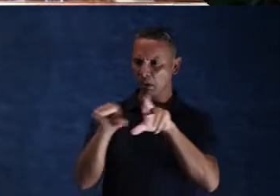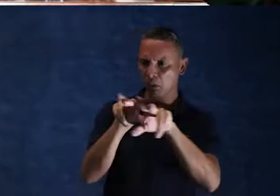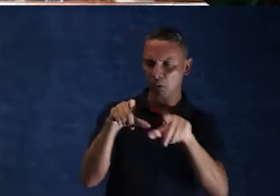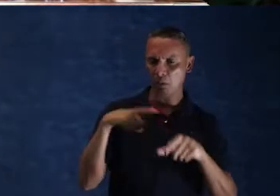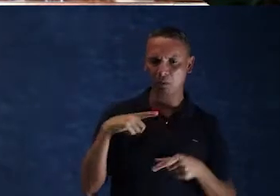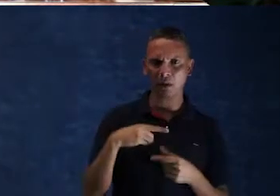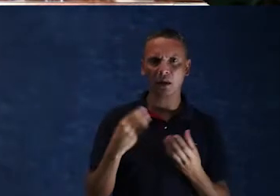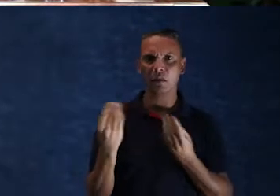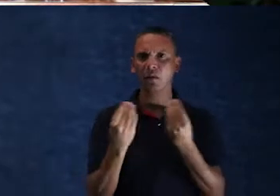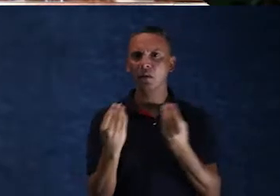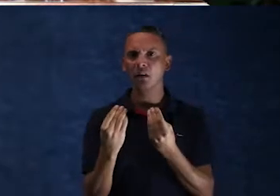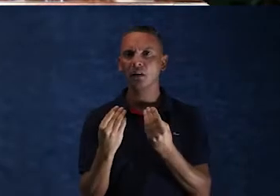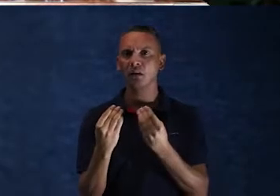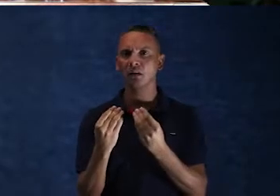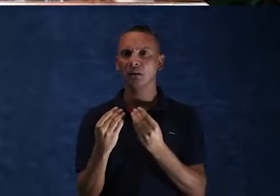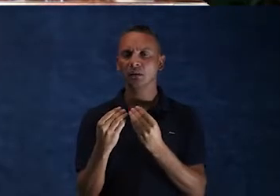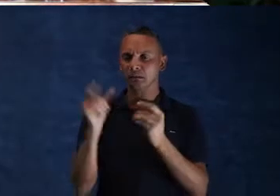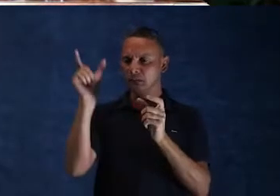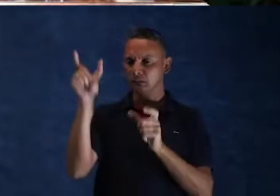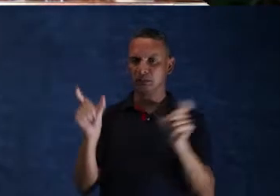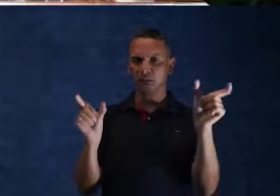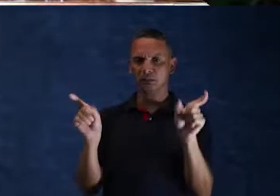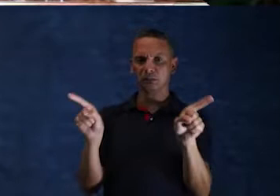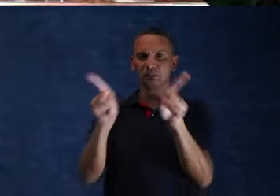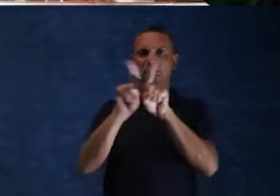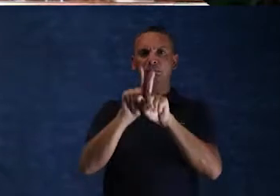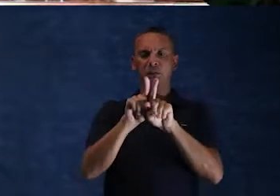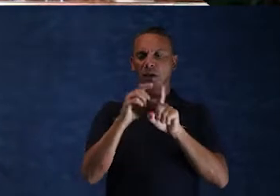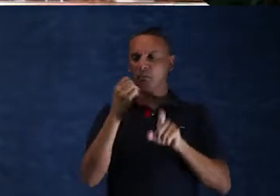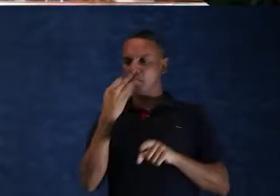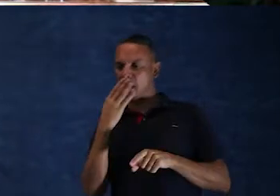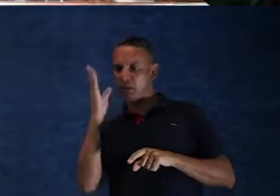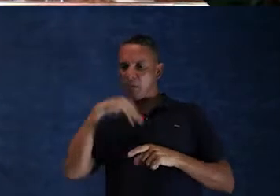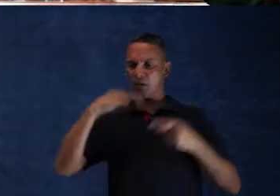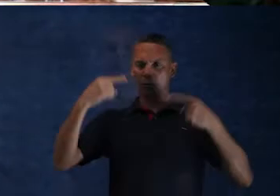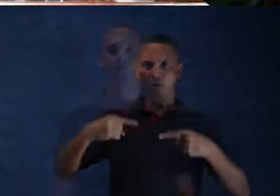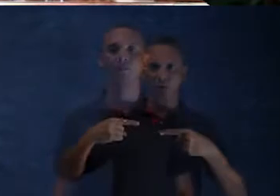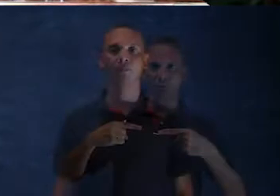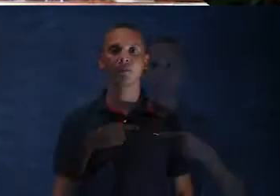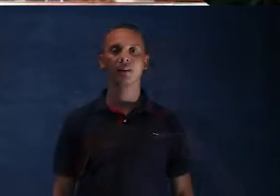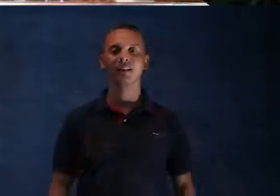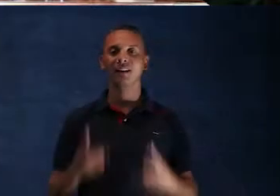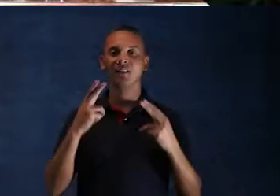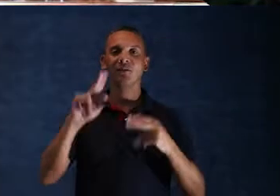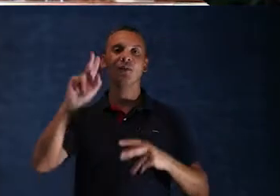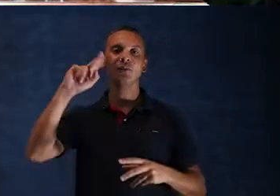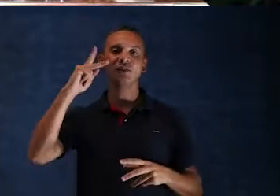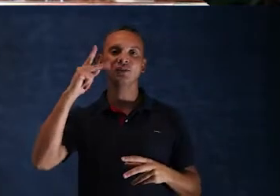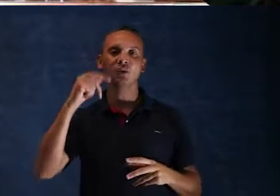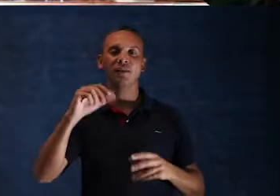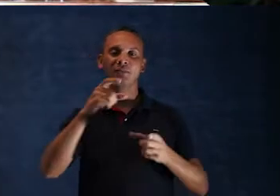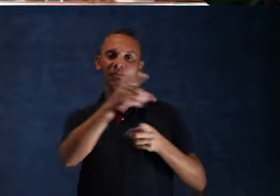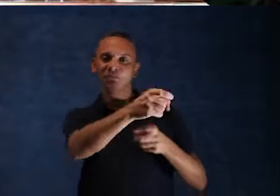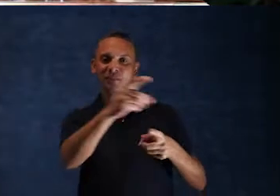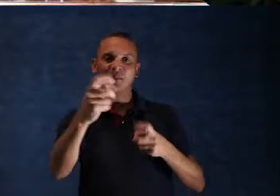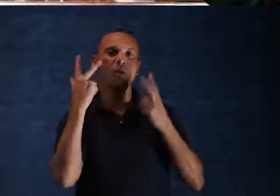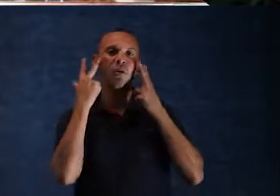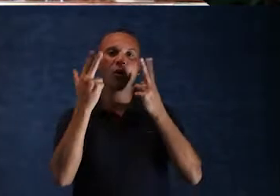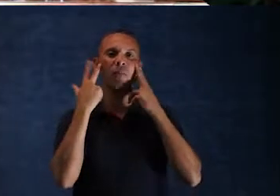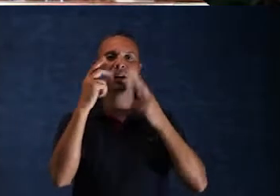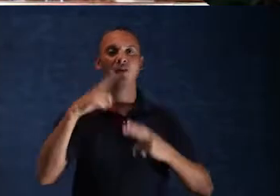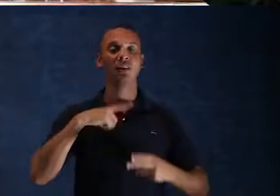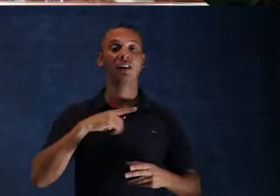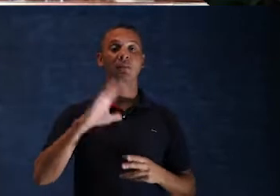por isso mesmo, eles não se perfilam em uma dicotomia do bem contra o mal, como as histórias de crimes tradicionais, mas